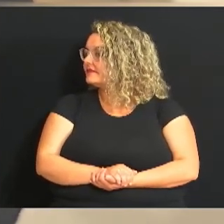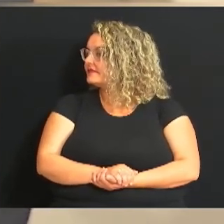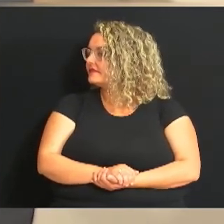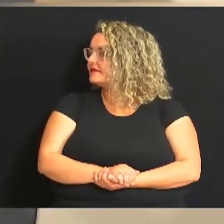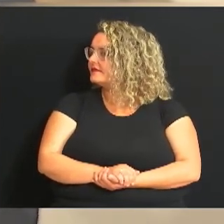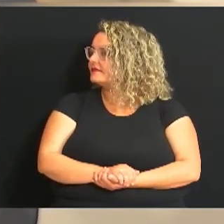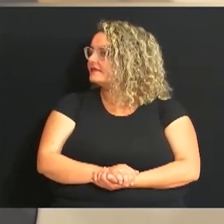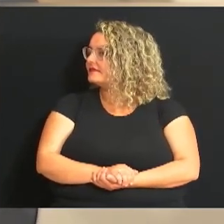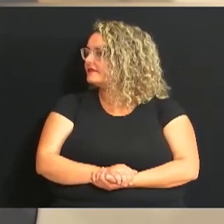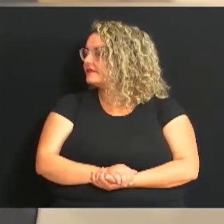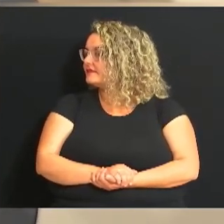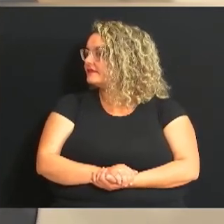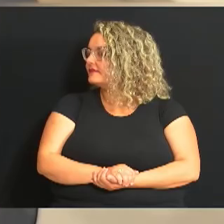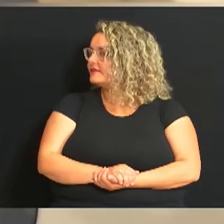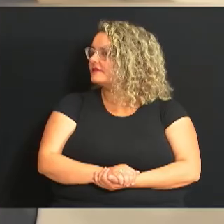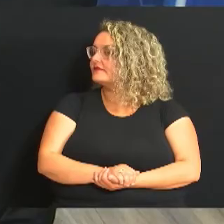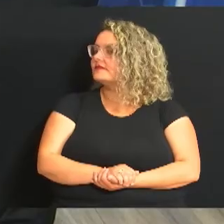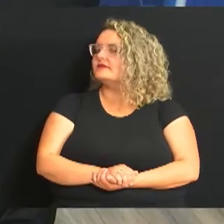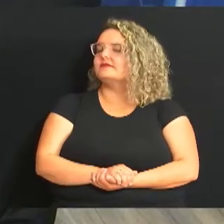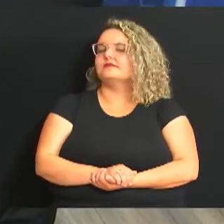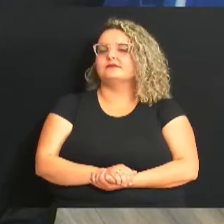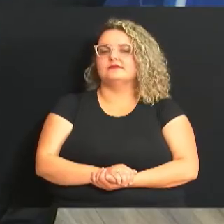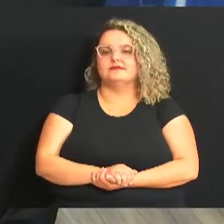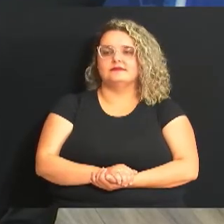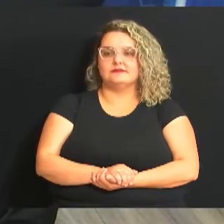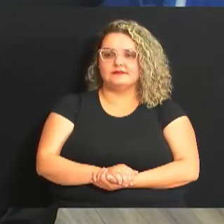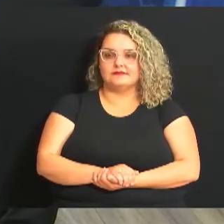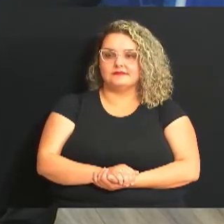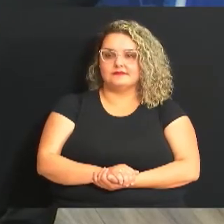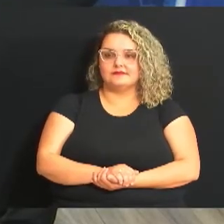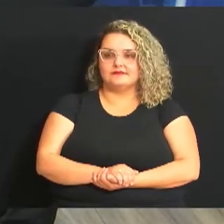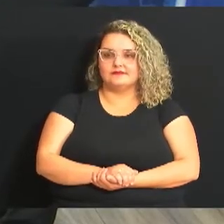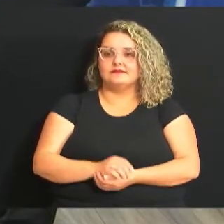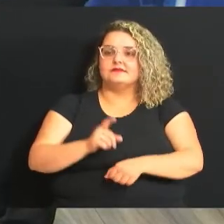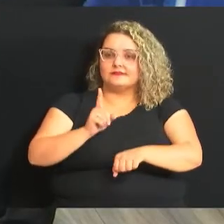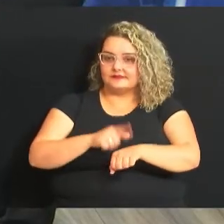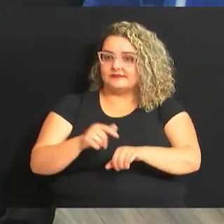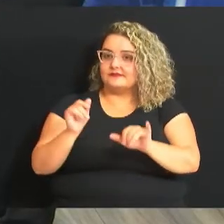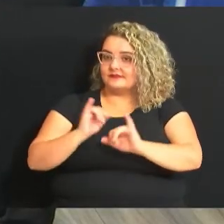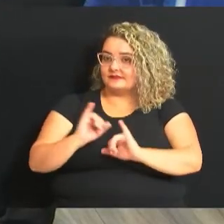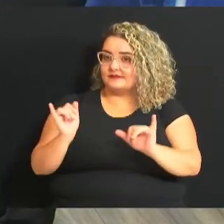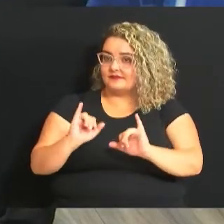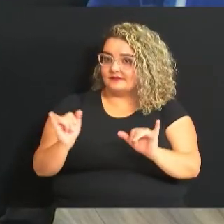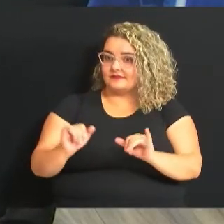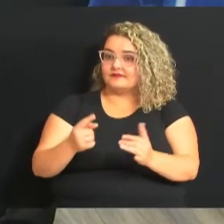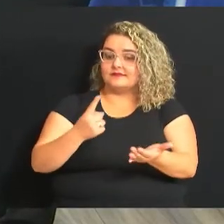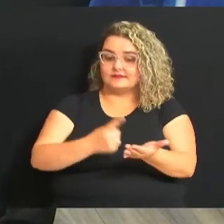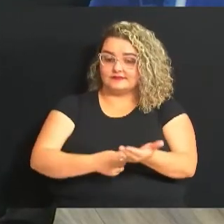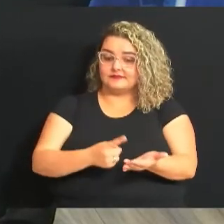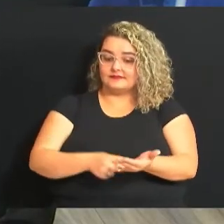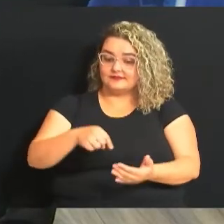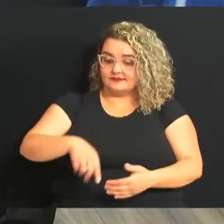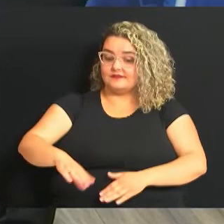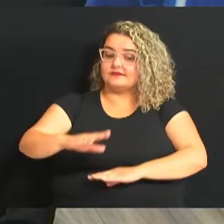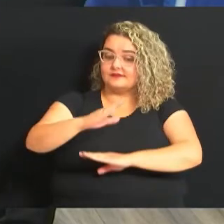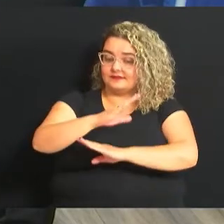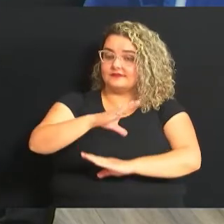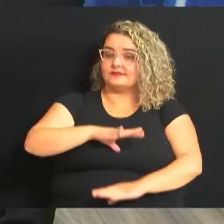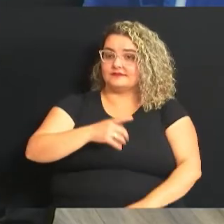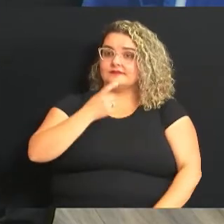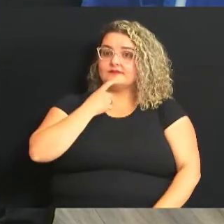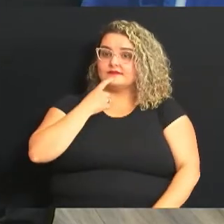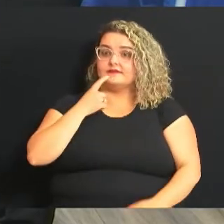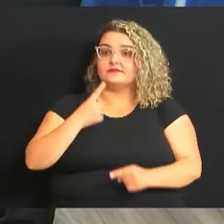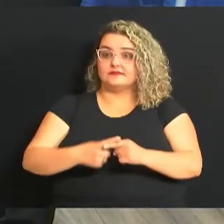Por iniciativa do vereador professor Alberto, a Câmara entregou várias honrarias a diversas personalidades no dia em